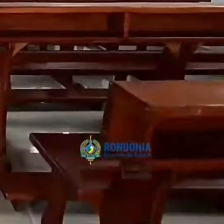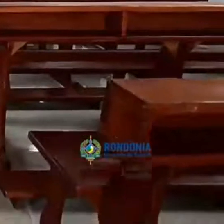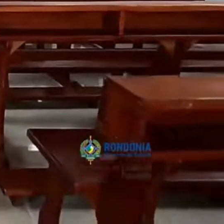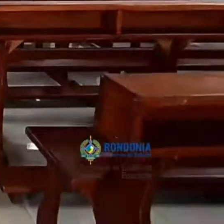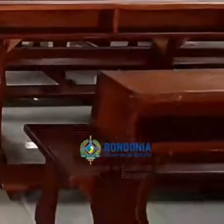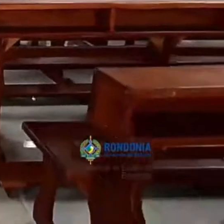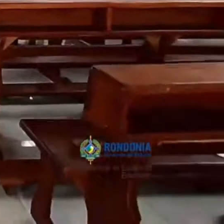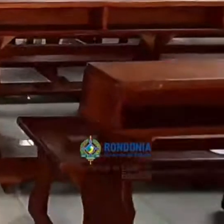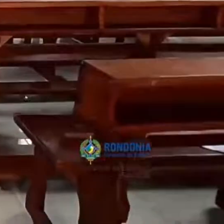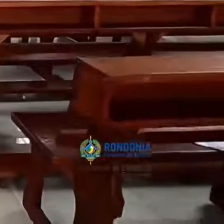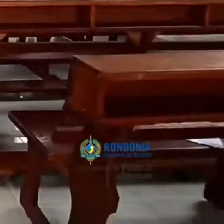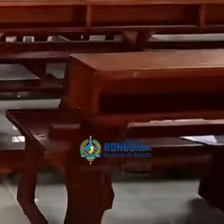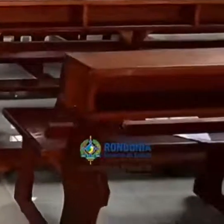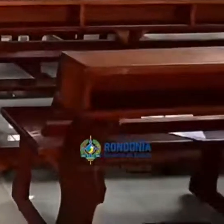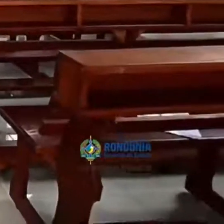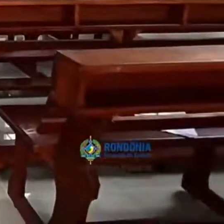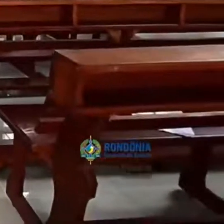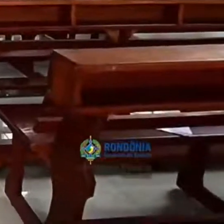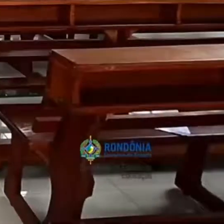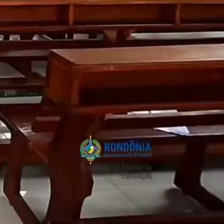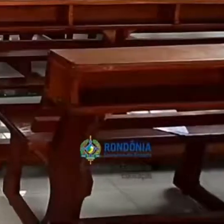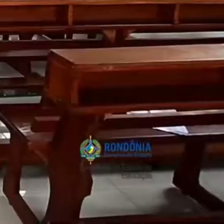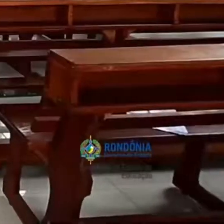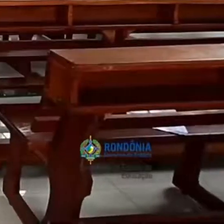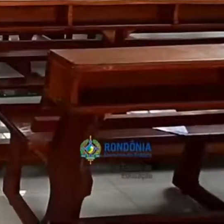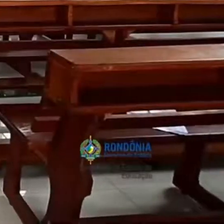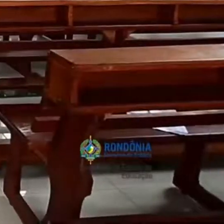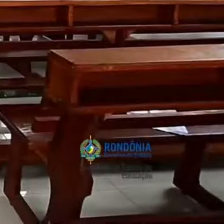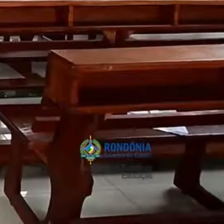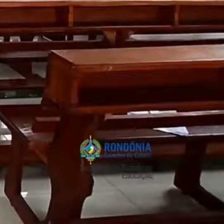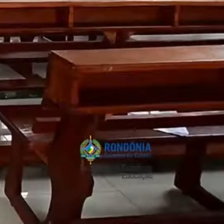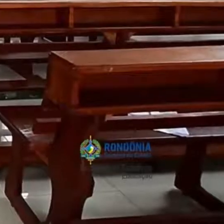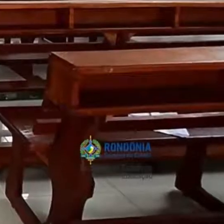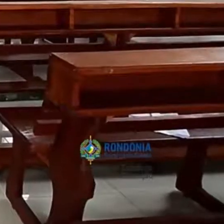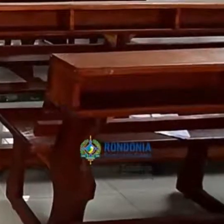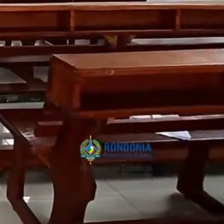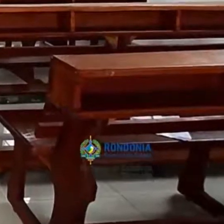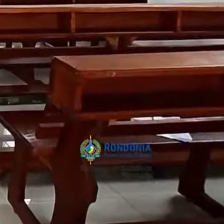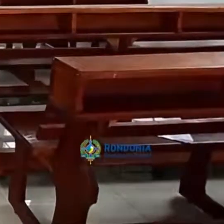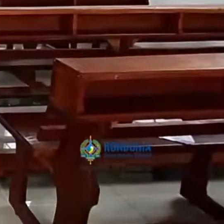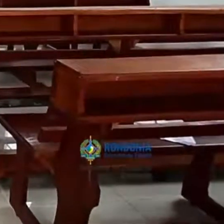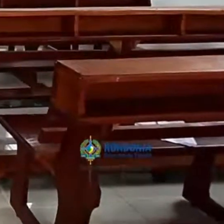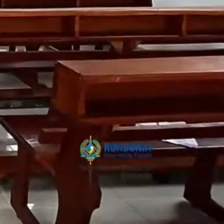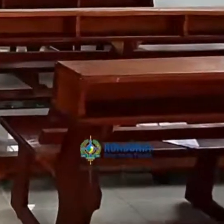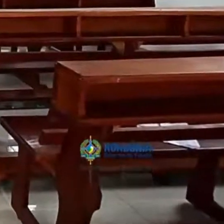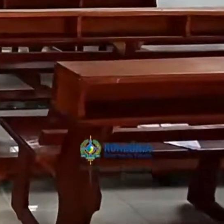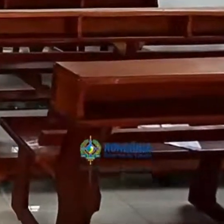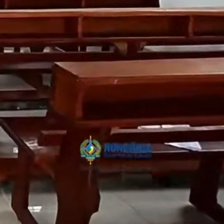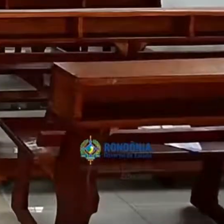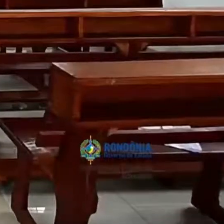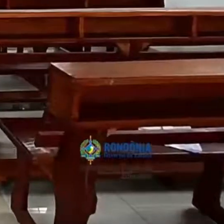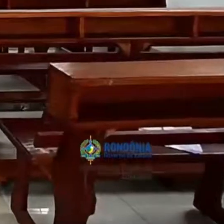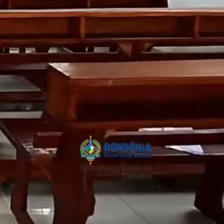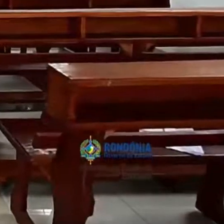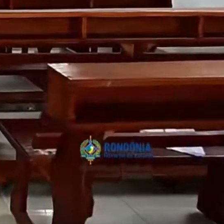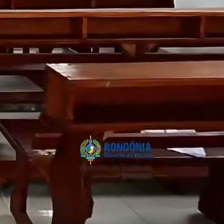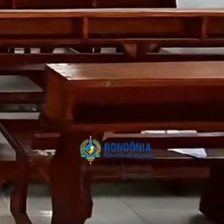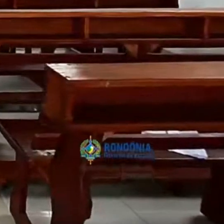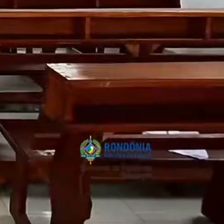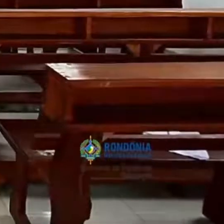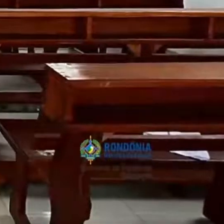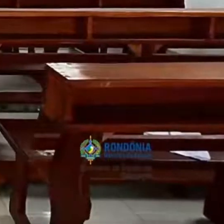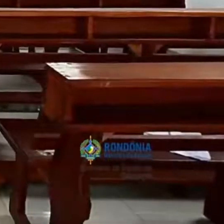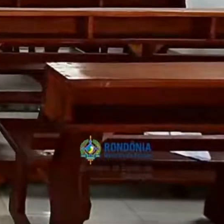janeiro de 1958, esse grande sertanista, na cidade do Rio de Janeiro, que era conhecido também